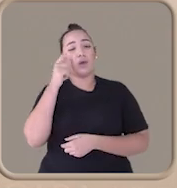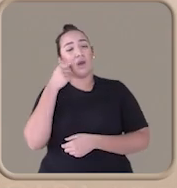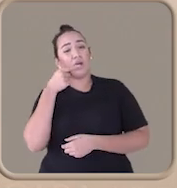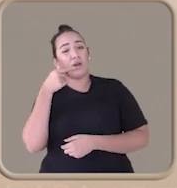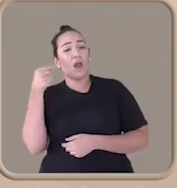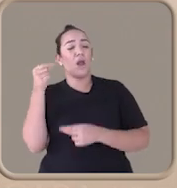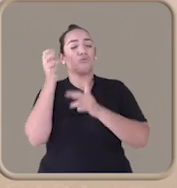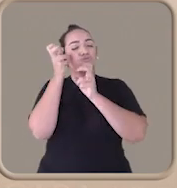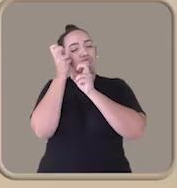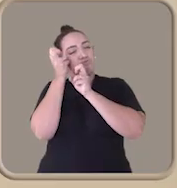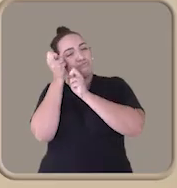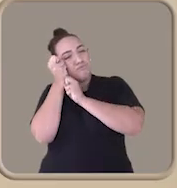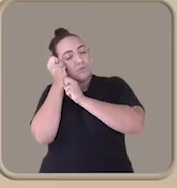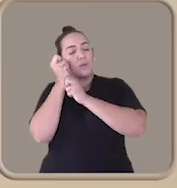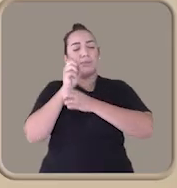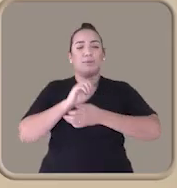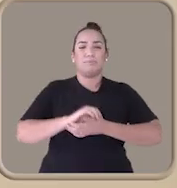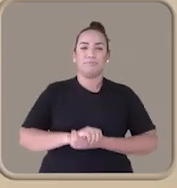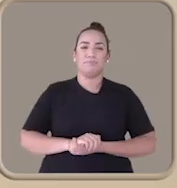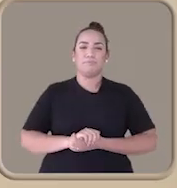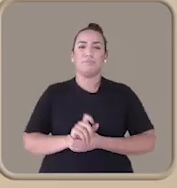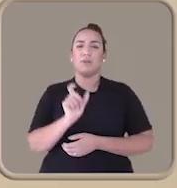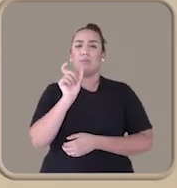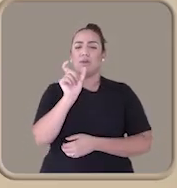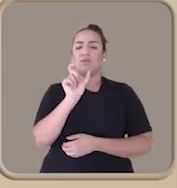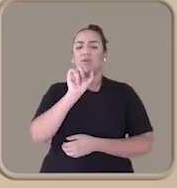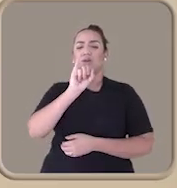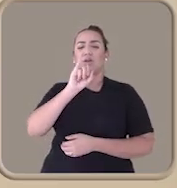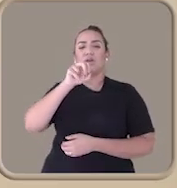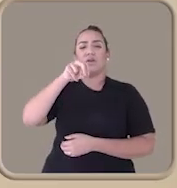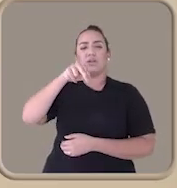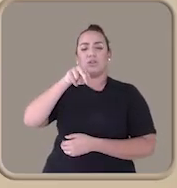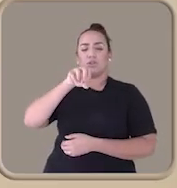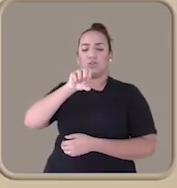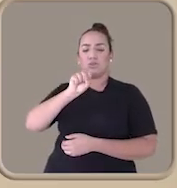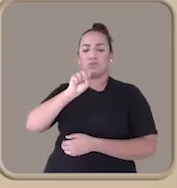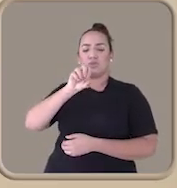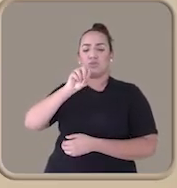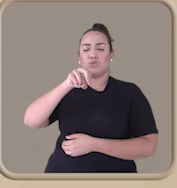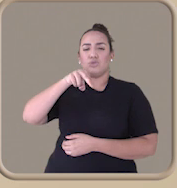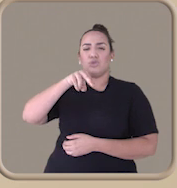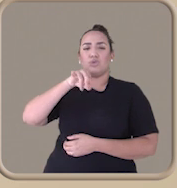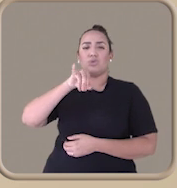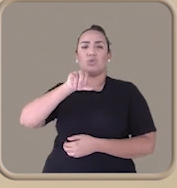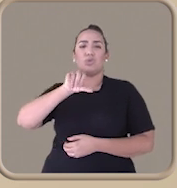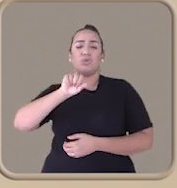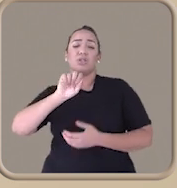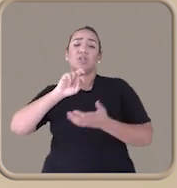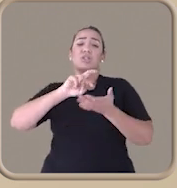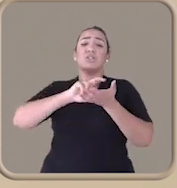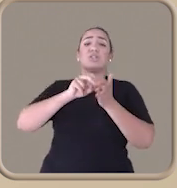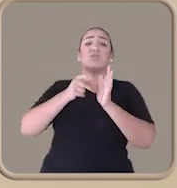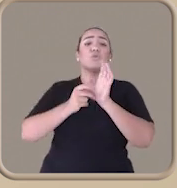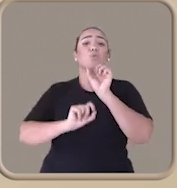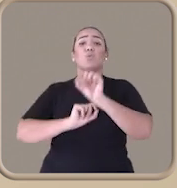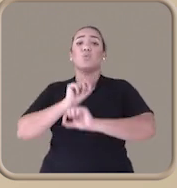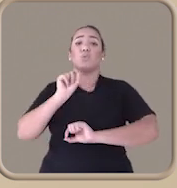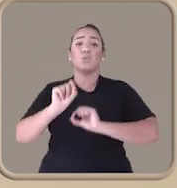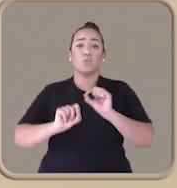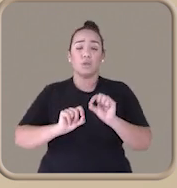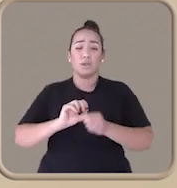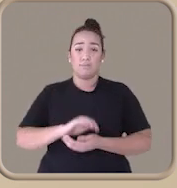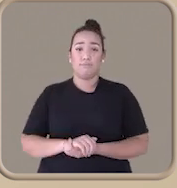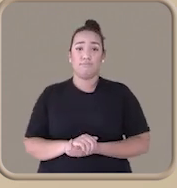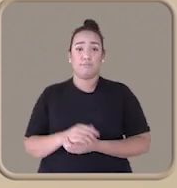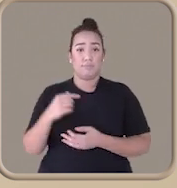com Insônia. Qual o significado da palavra insônia? Insônia é a falta de sono ou uma dificuldade